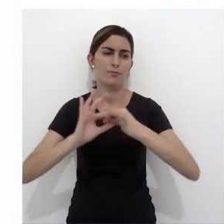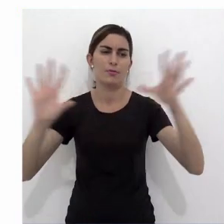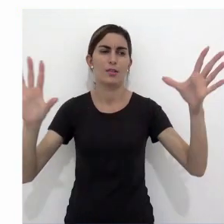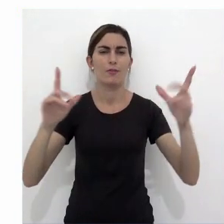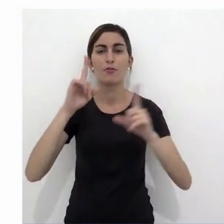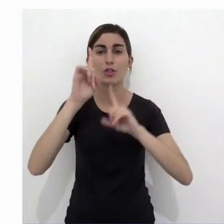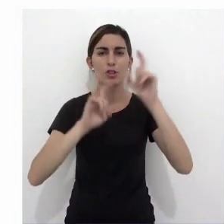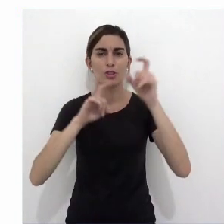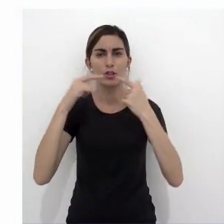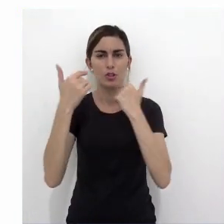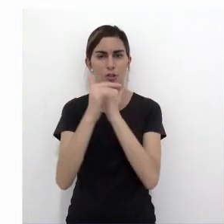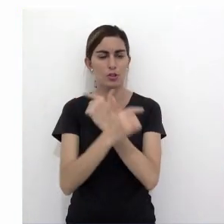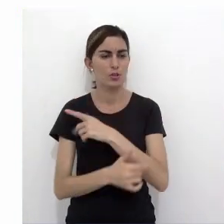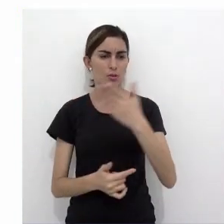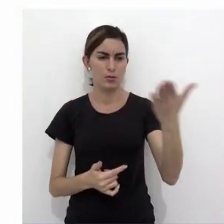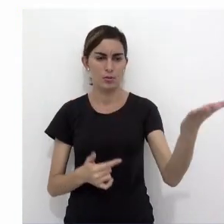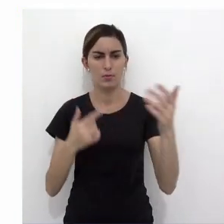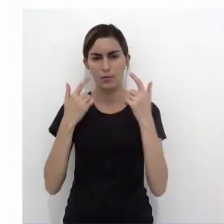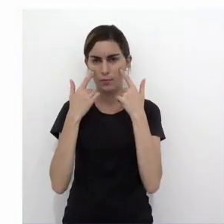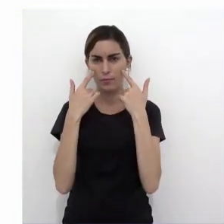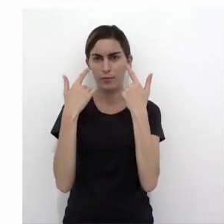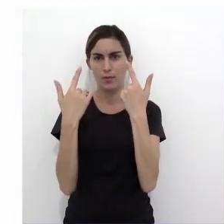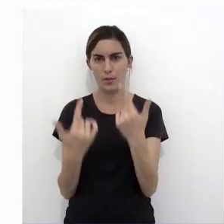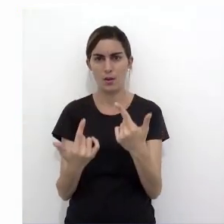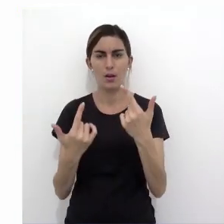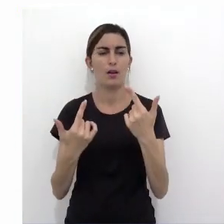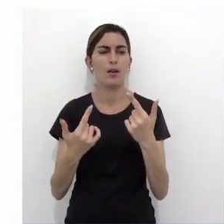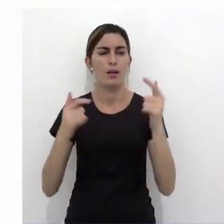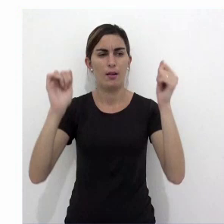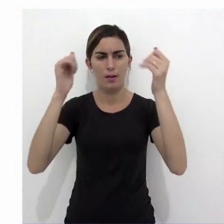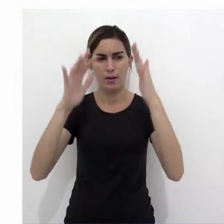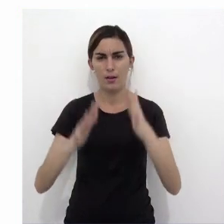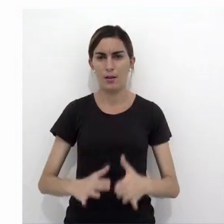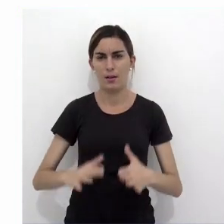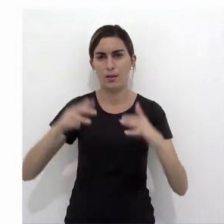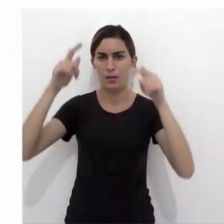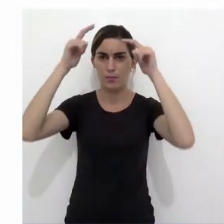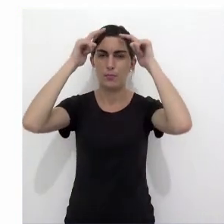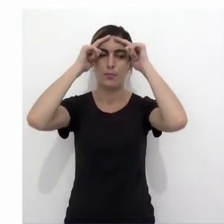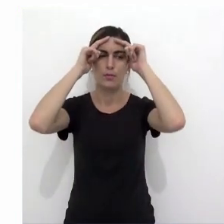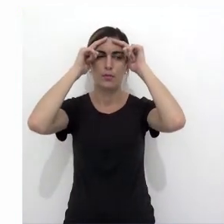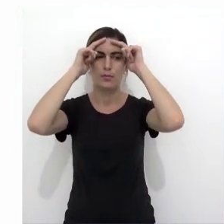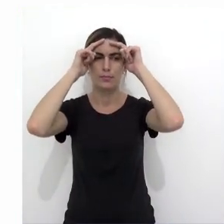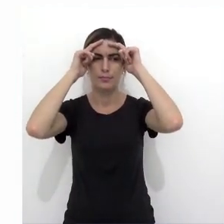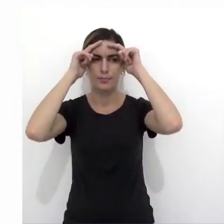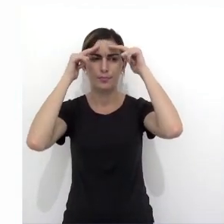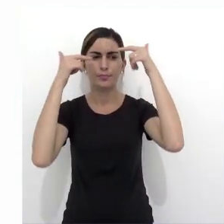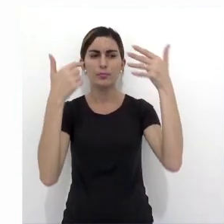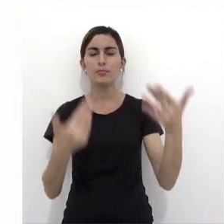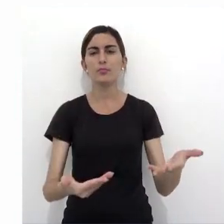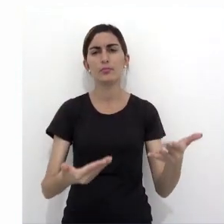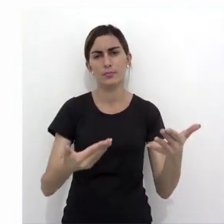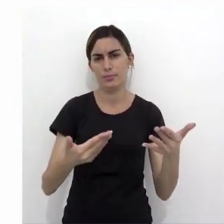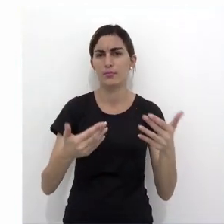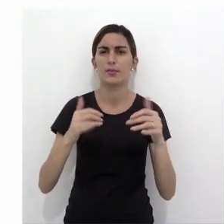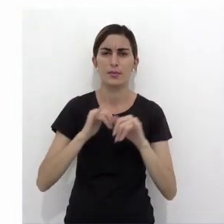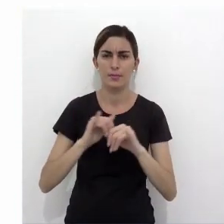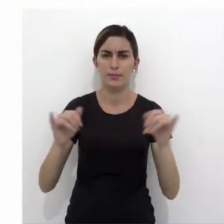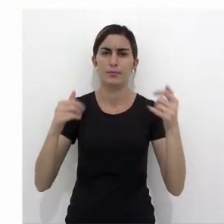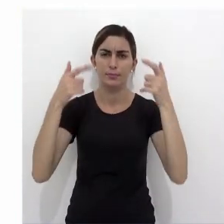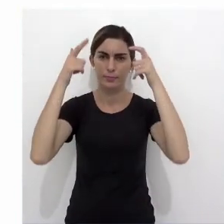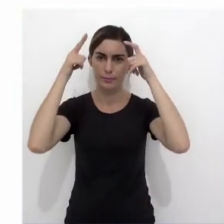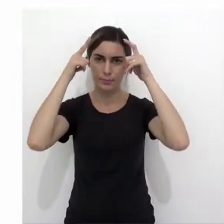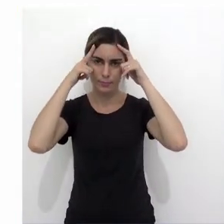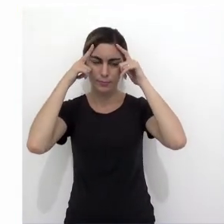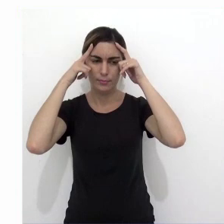República. Nessa charge aí vocês podem observar a queda da monarquia, não é, empurrando